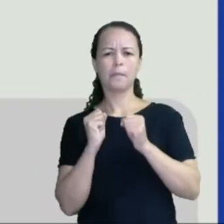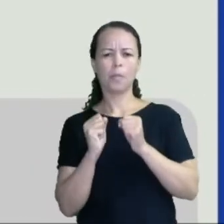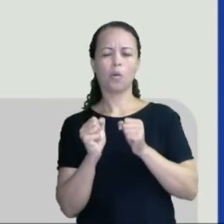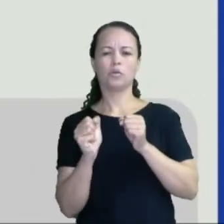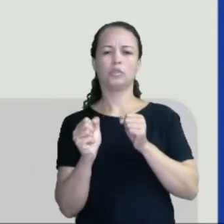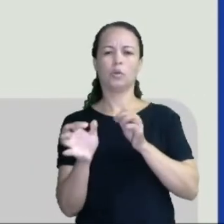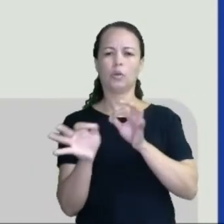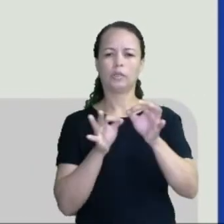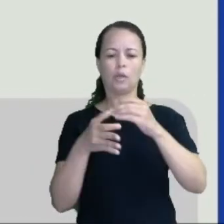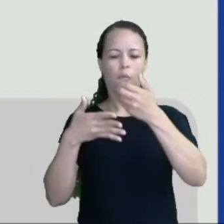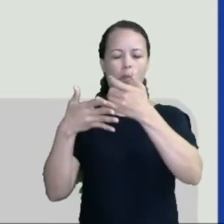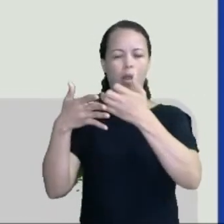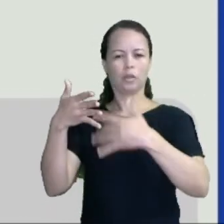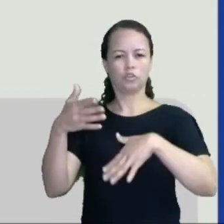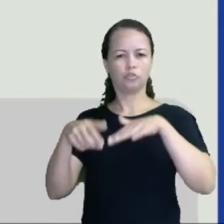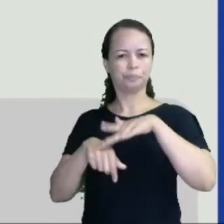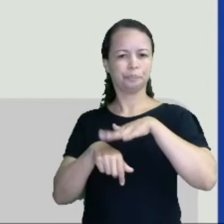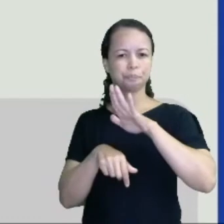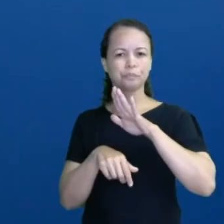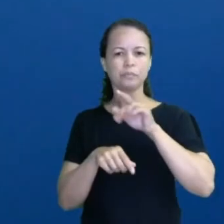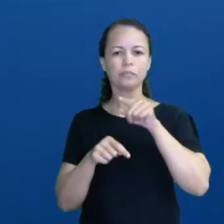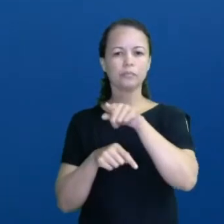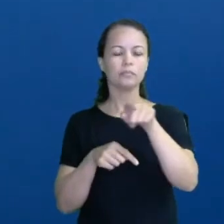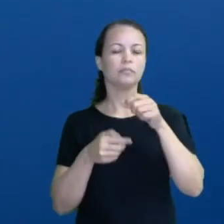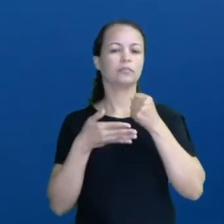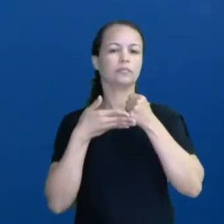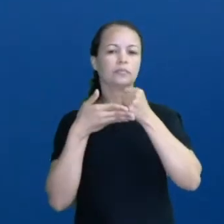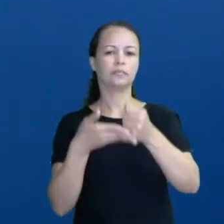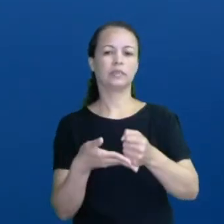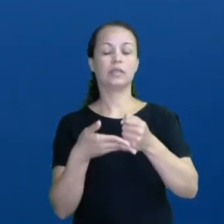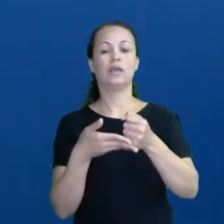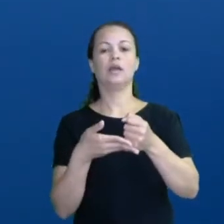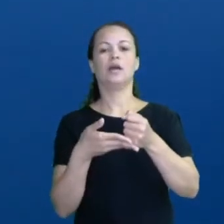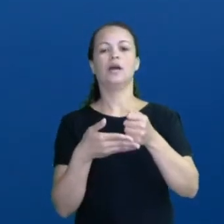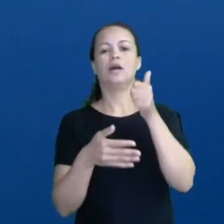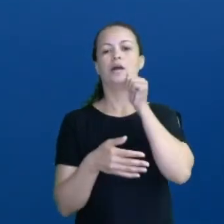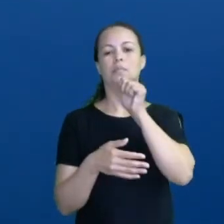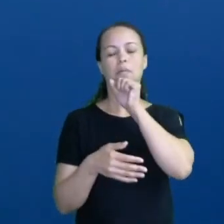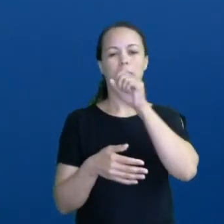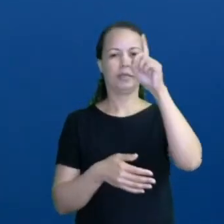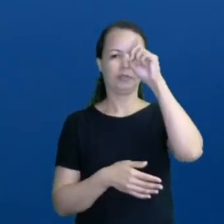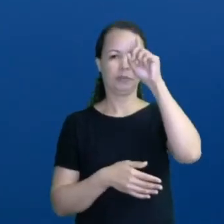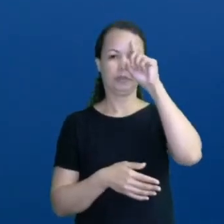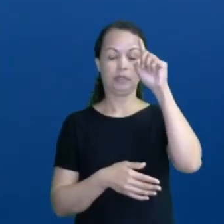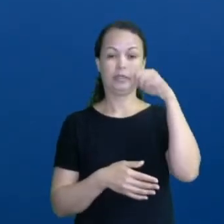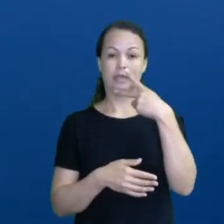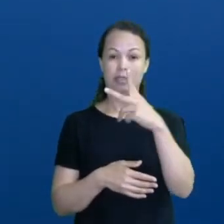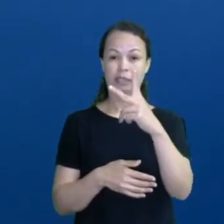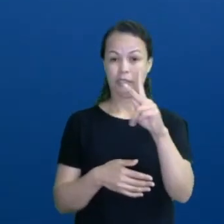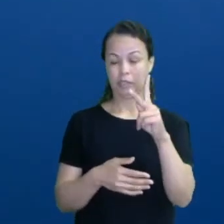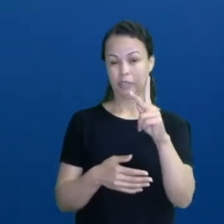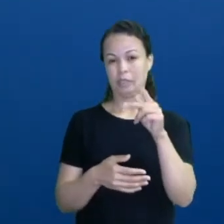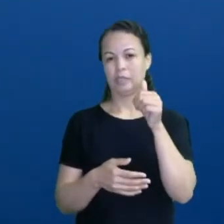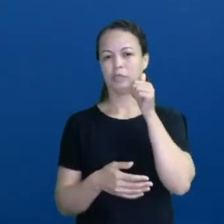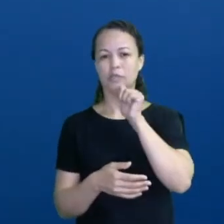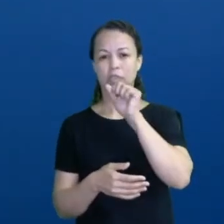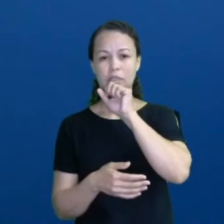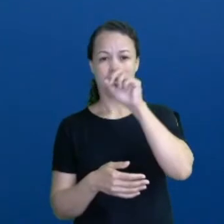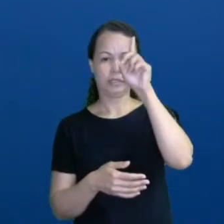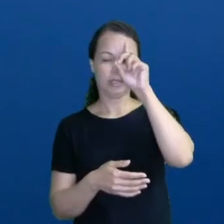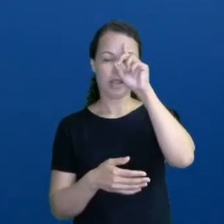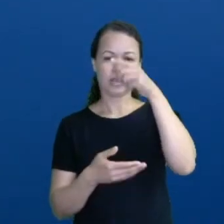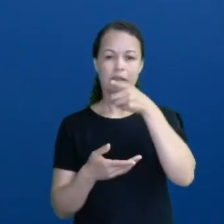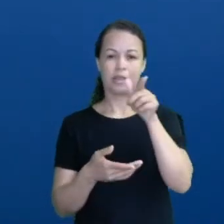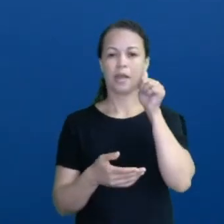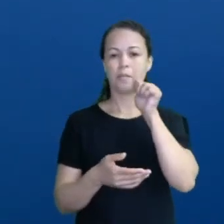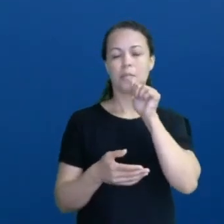coisas, tá? Com coisas que você pode fazer para ajudar a mamãe no seu dia a dia, no dia a dia da mamãe, já que é tão